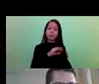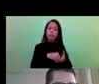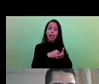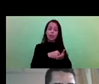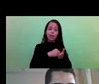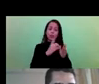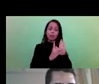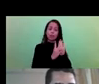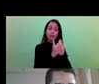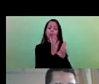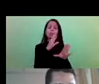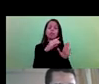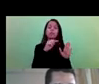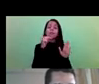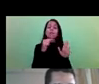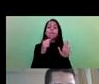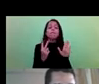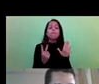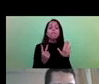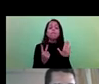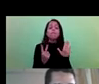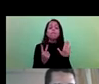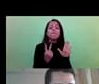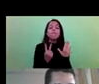reforçados nos nossos produtos